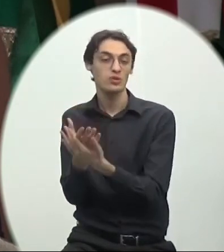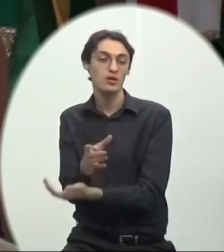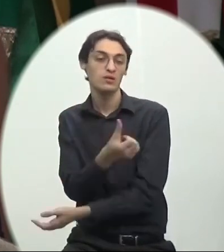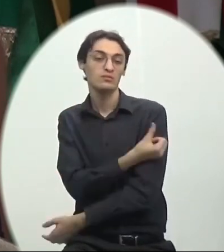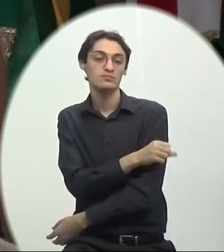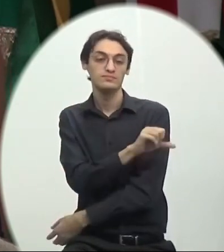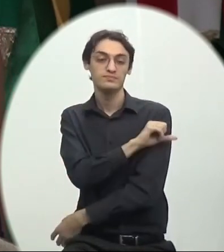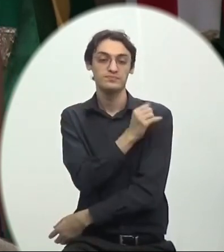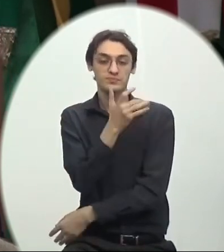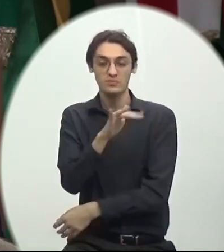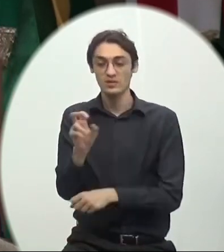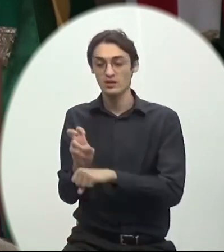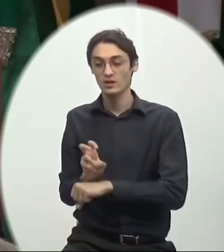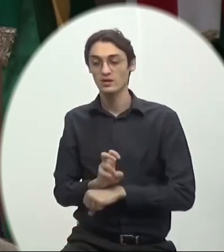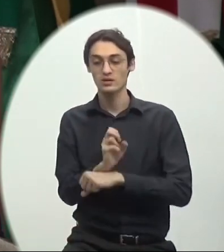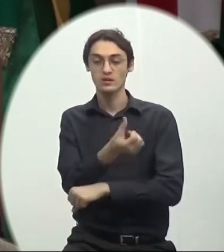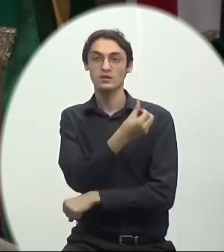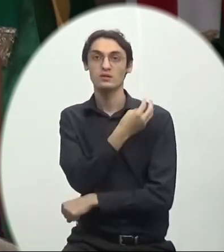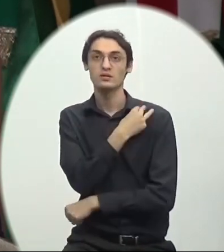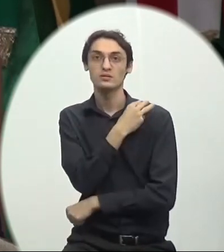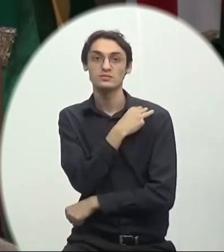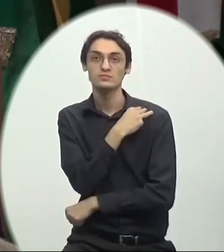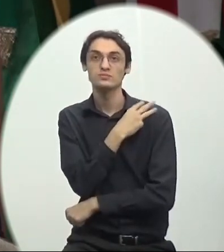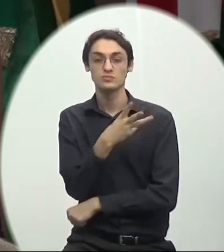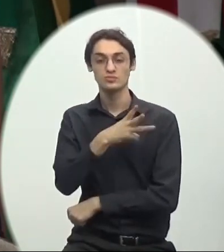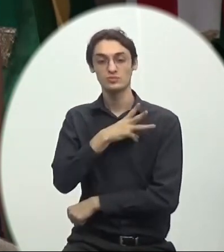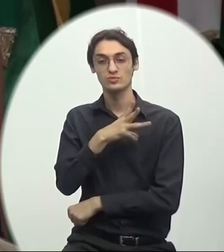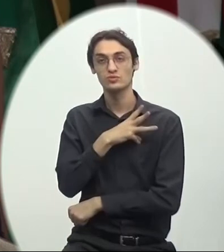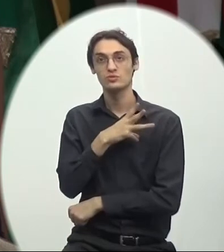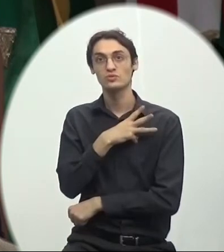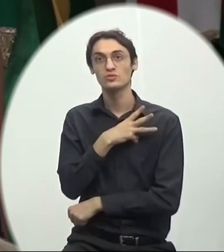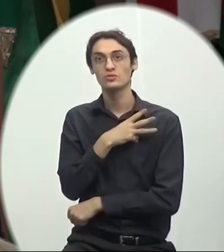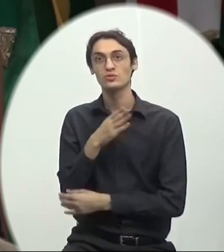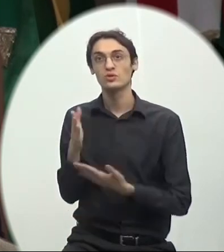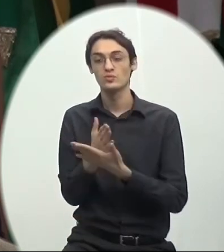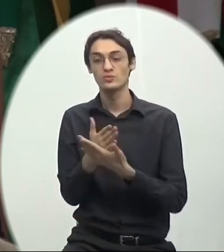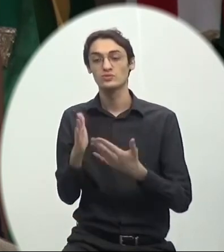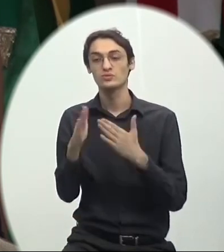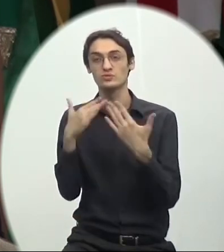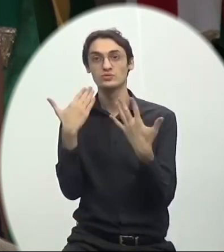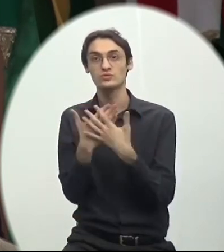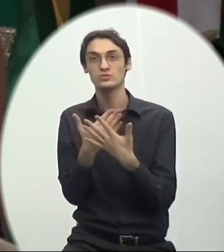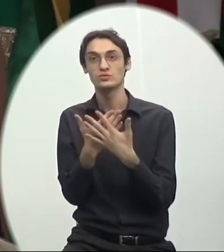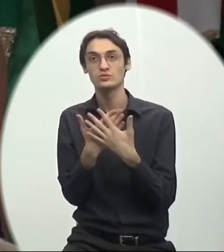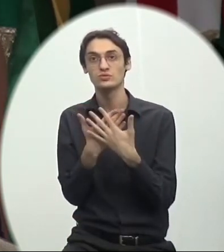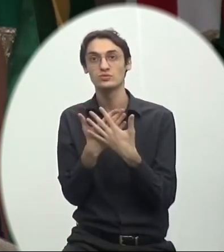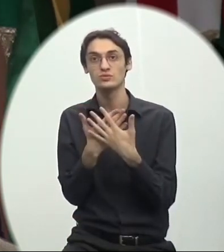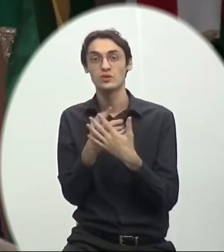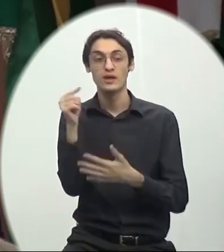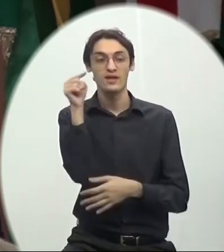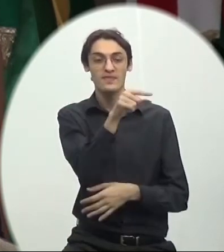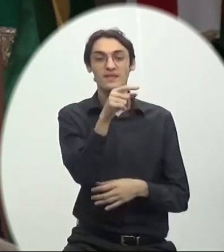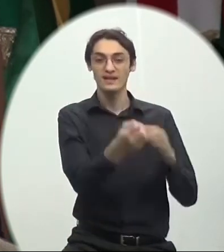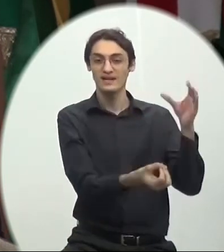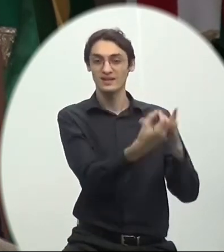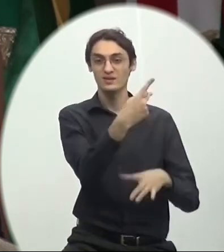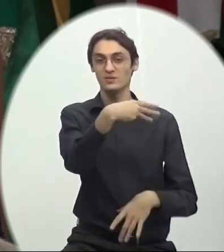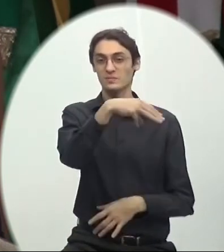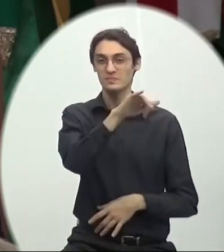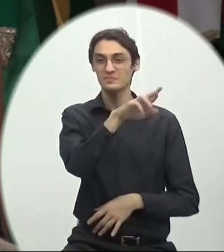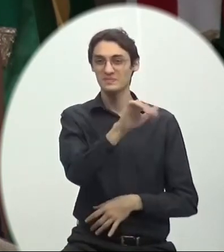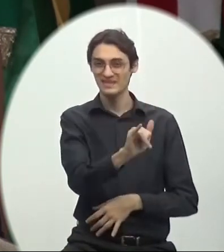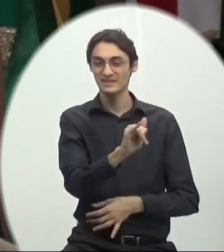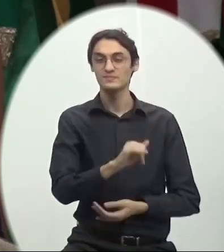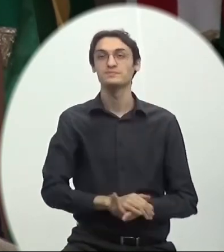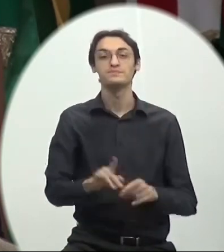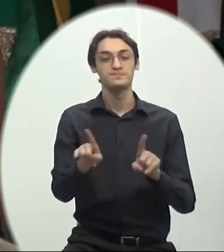séries iniciais de ensino médio, públicas e privadas, que, se não estou enganada, do vereador Miri D'Agostinho. E também a